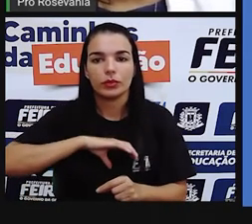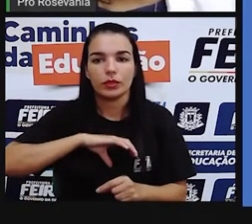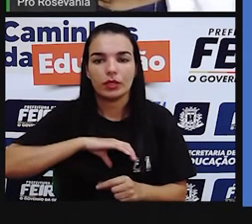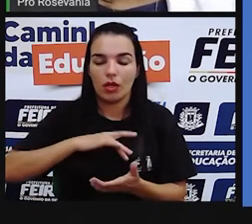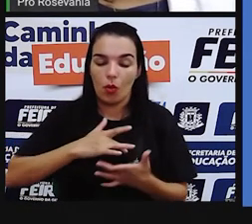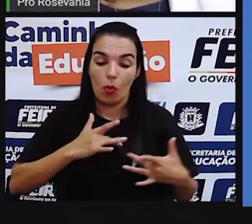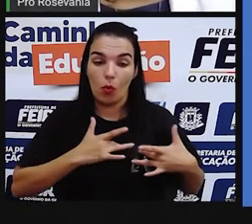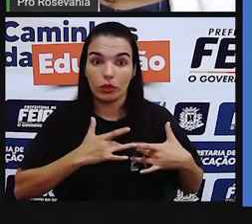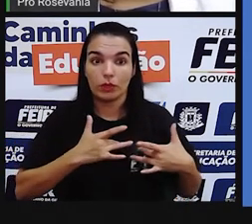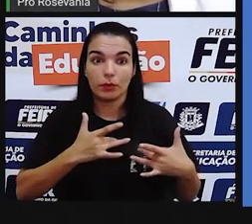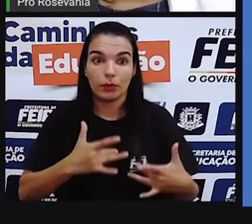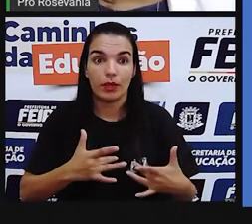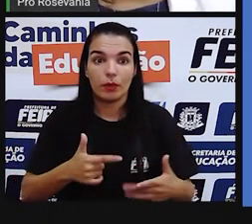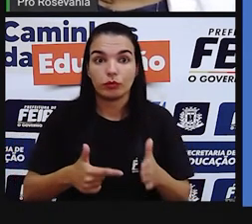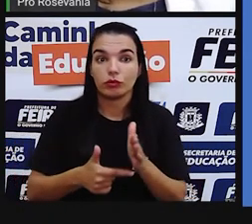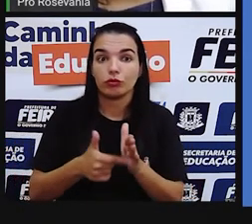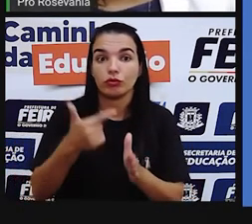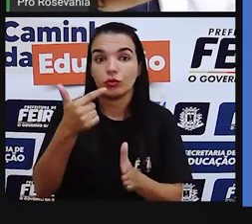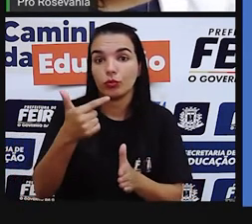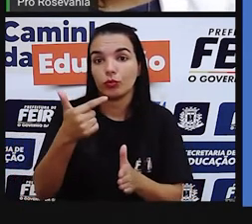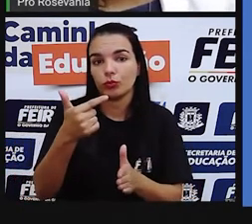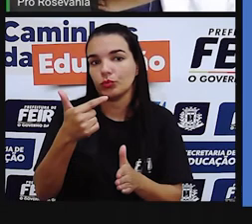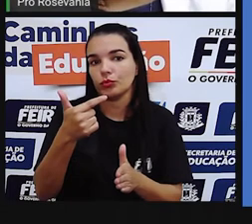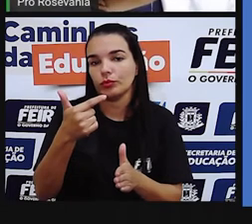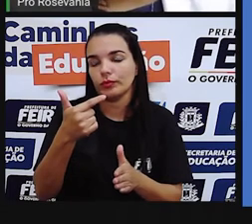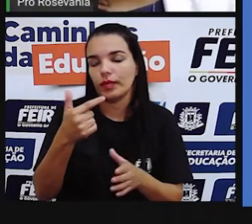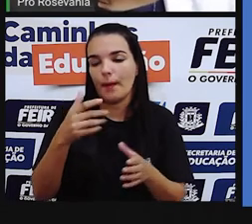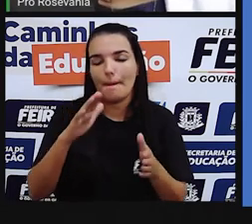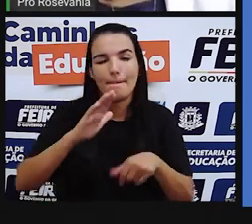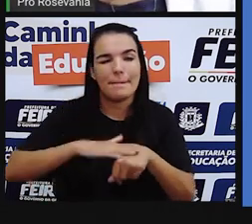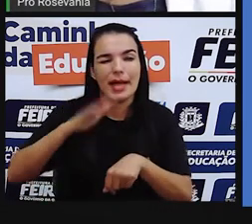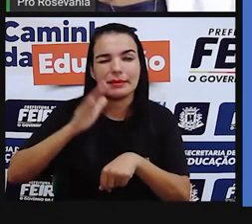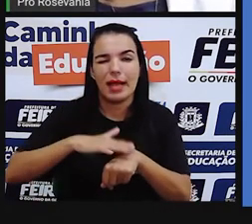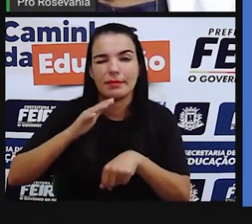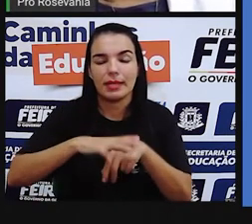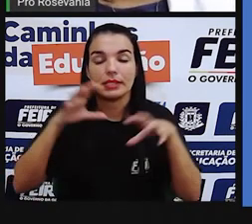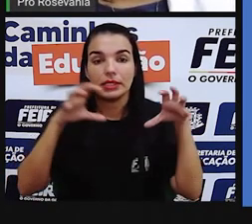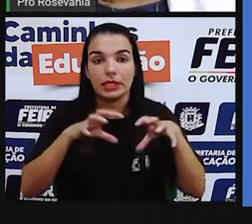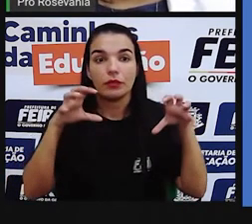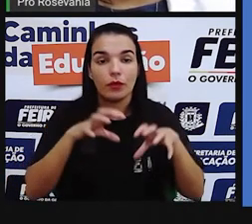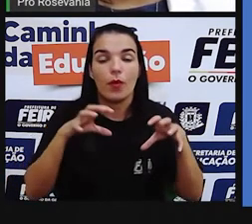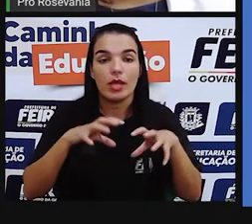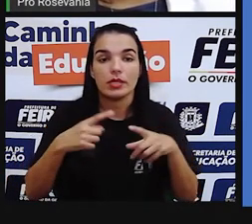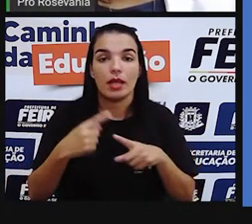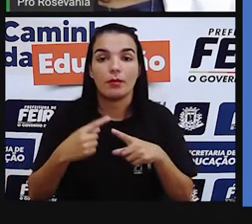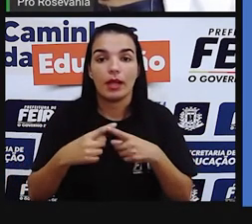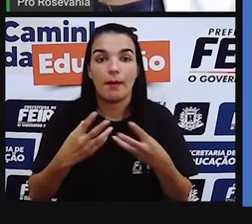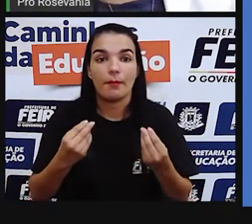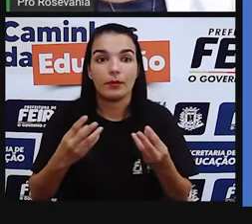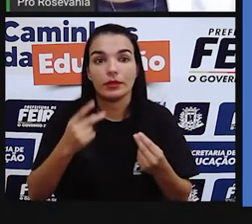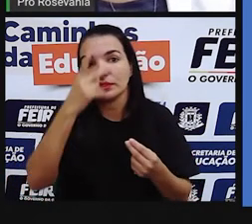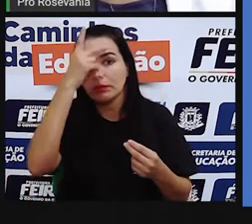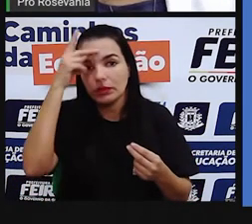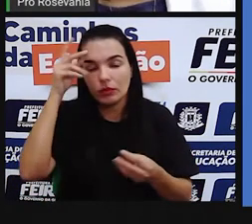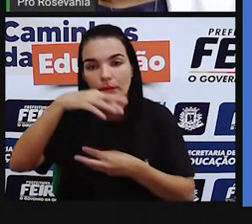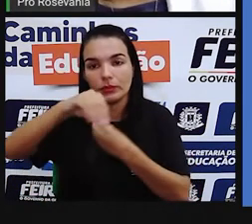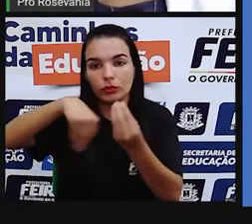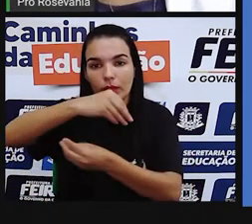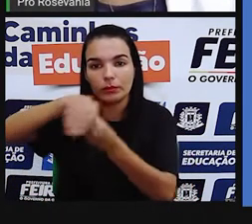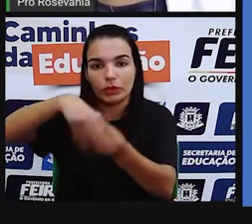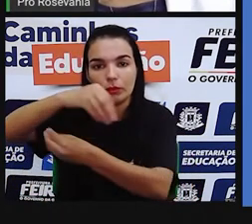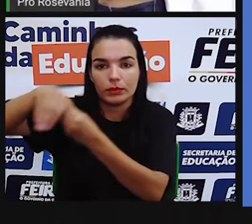povoou o Brasil, atrás apenas dos negros africanos. Durante mais de 3 séculos de colonização,